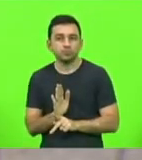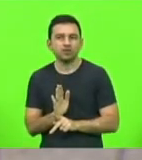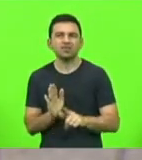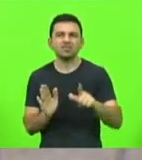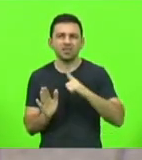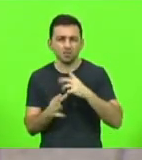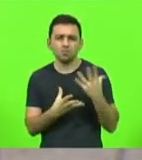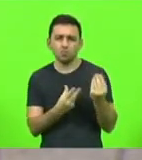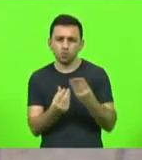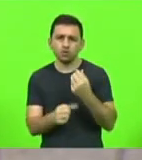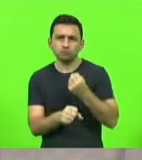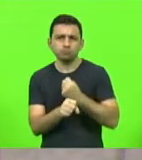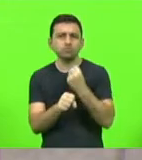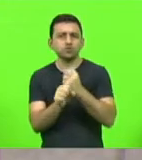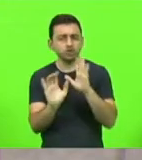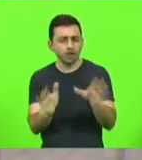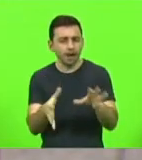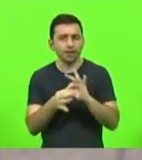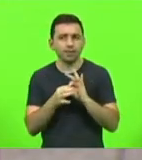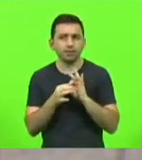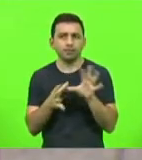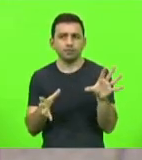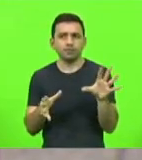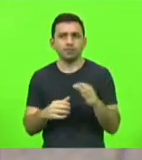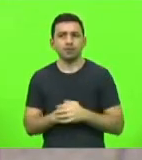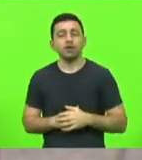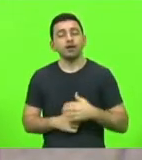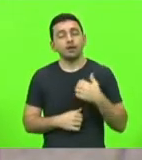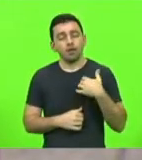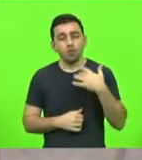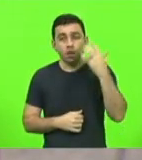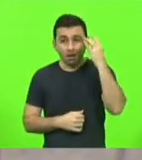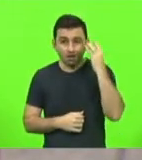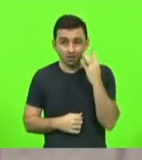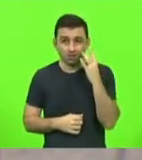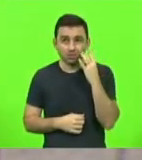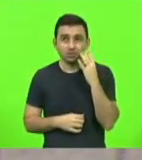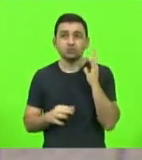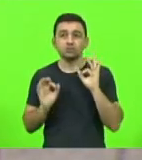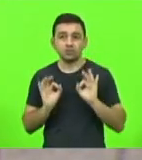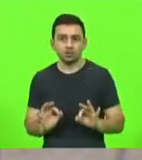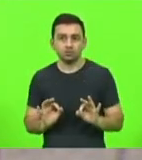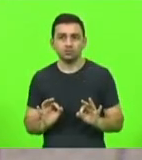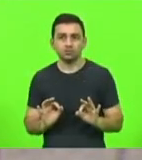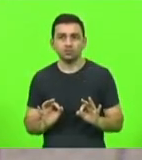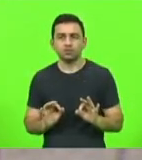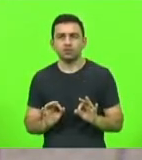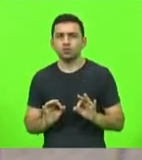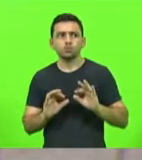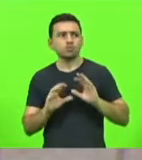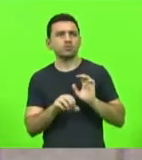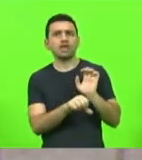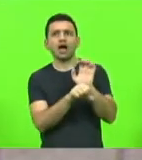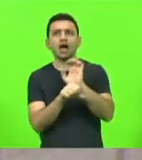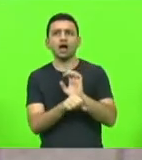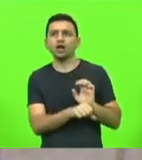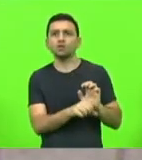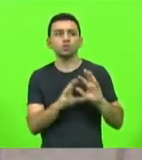obras dessas estão liberadas. Agora, eu acho que, sinceramente, eu não vi nenhum estado da nação